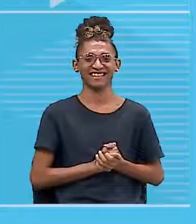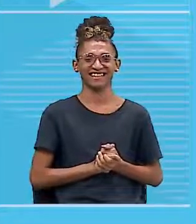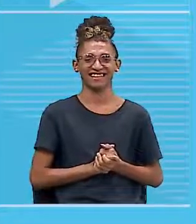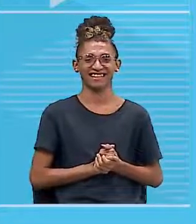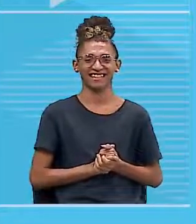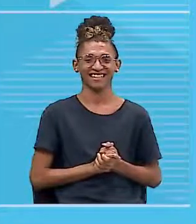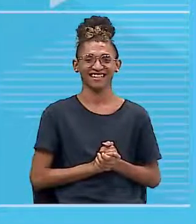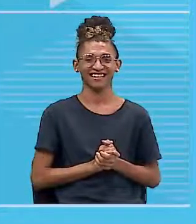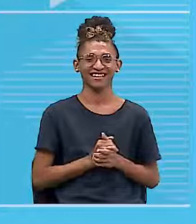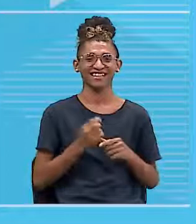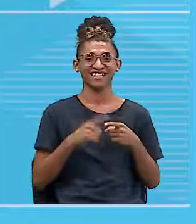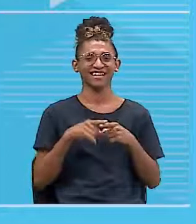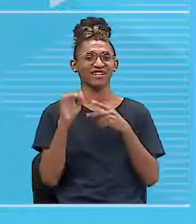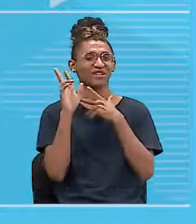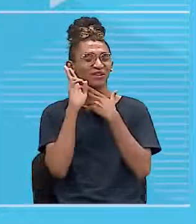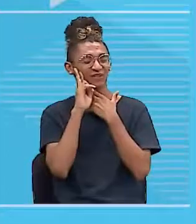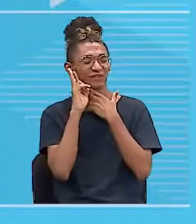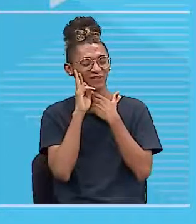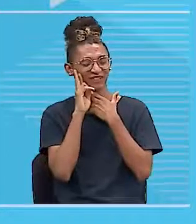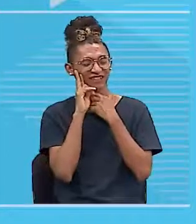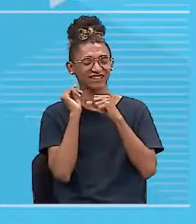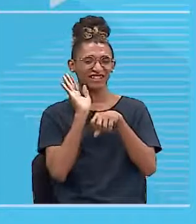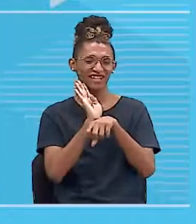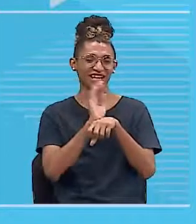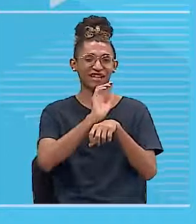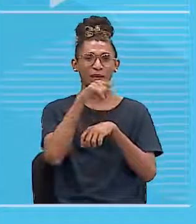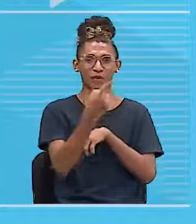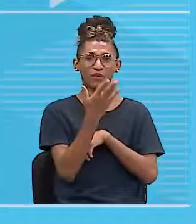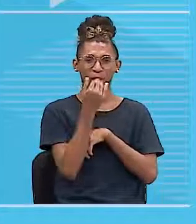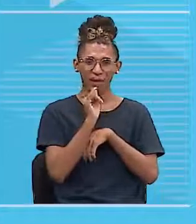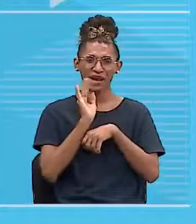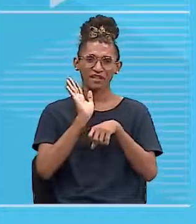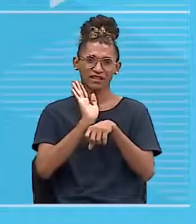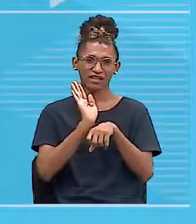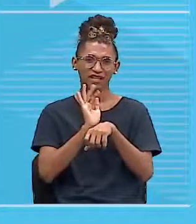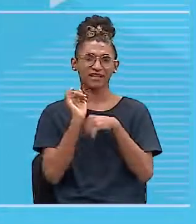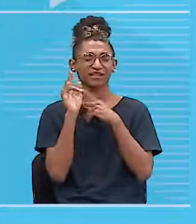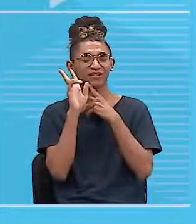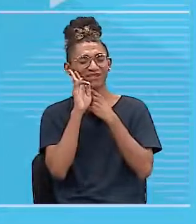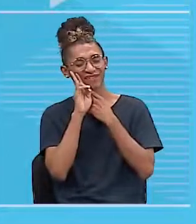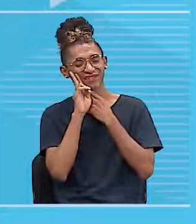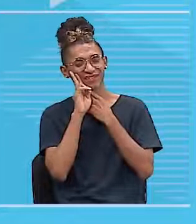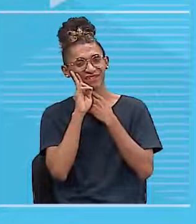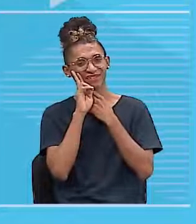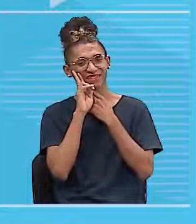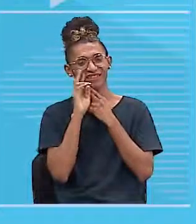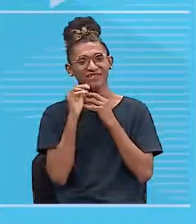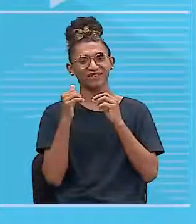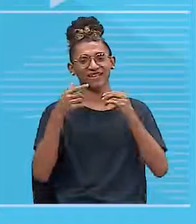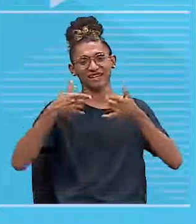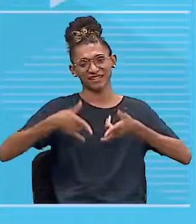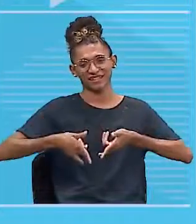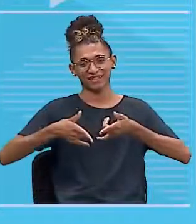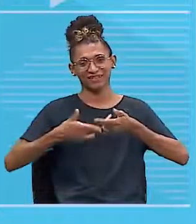aquela dormidinha de tarde Adriana depois do almoço com bucho cheio você deita na